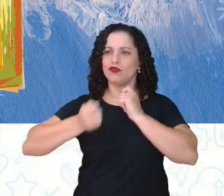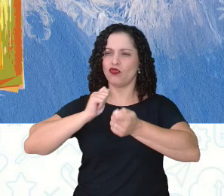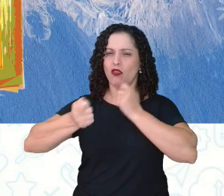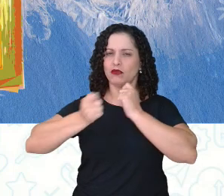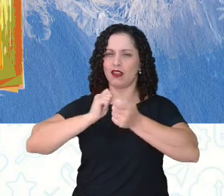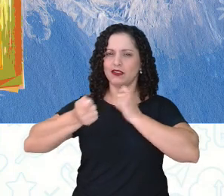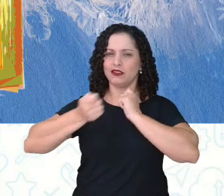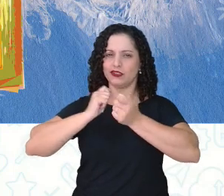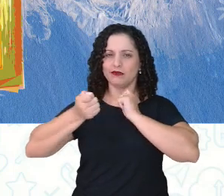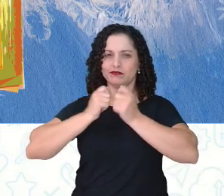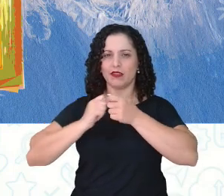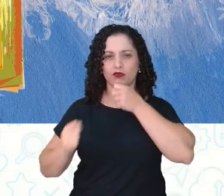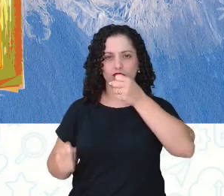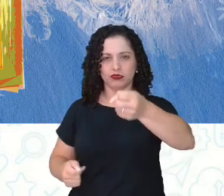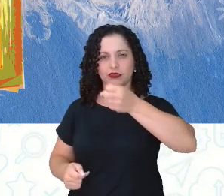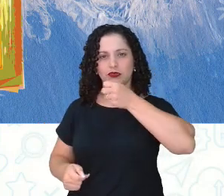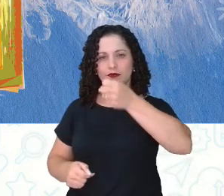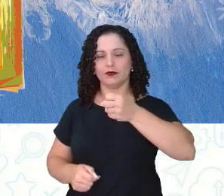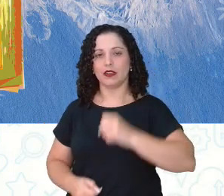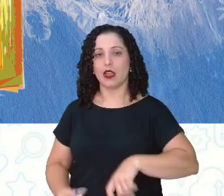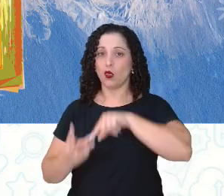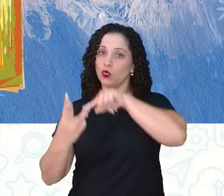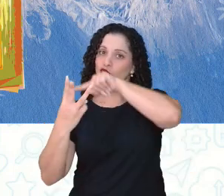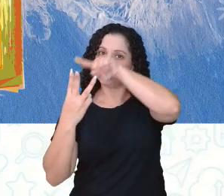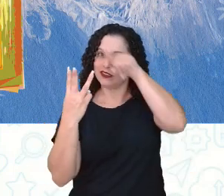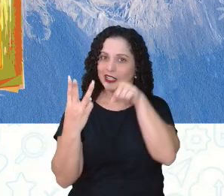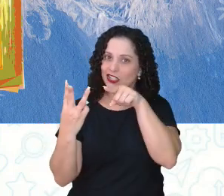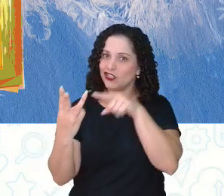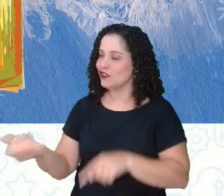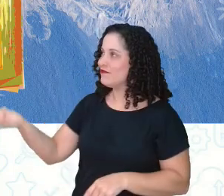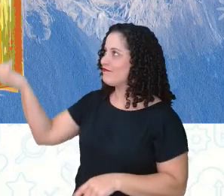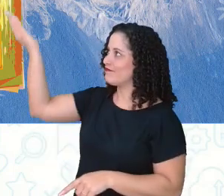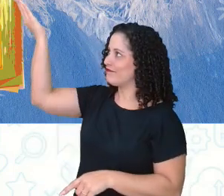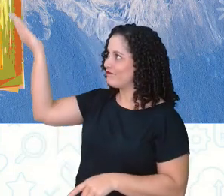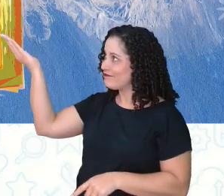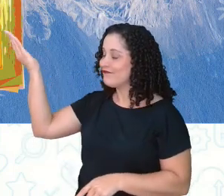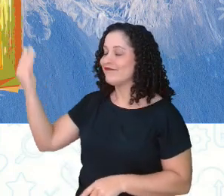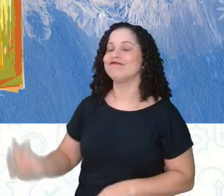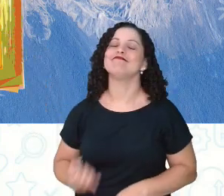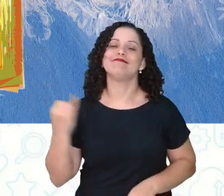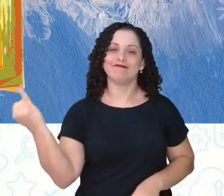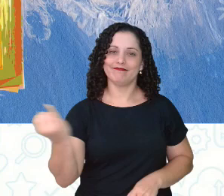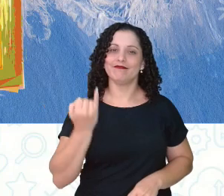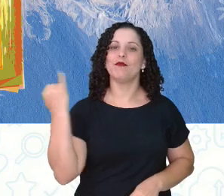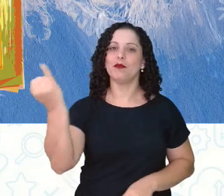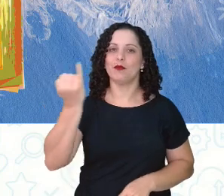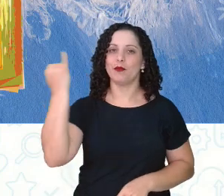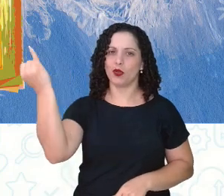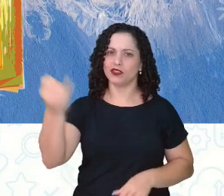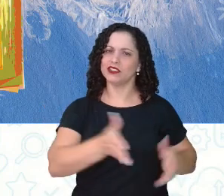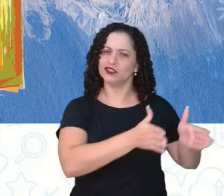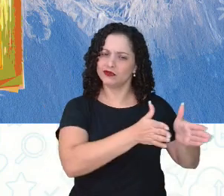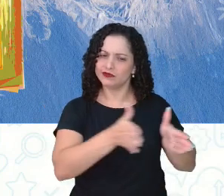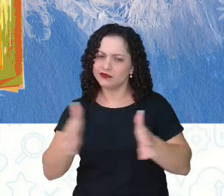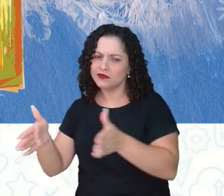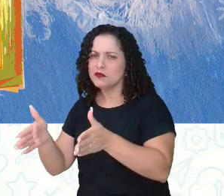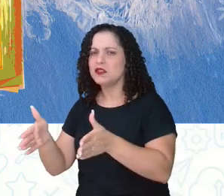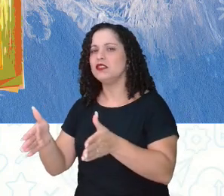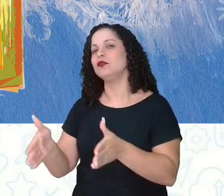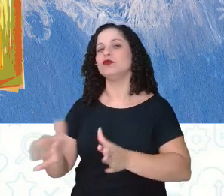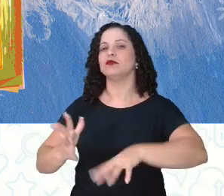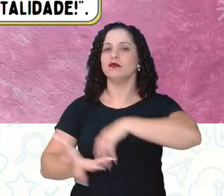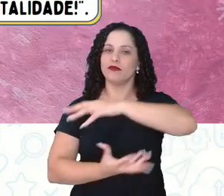certo? Essas três figuras, essas três personalidades foram muito importantes dentro do processo aí